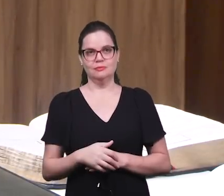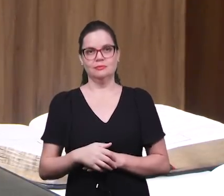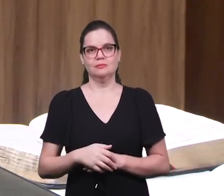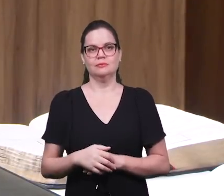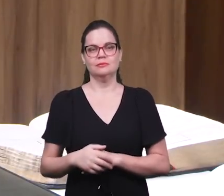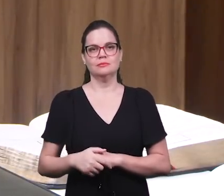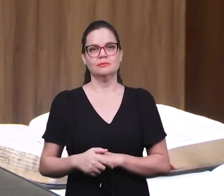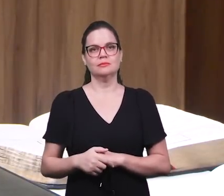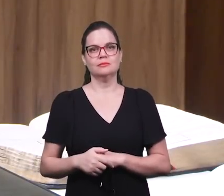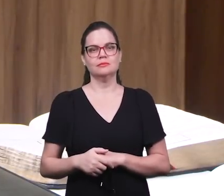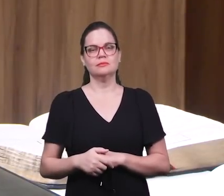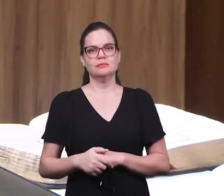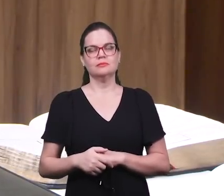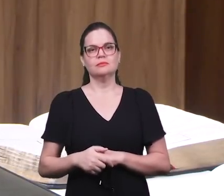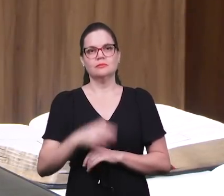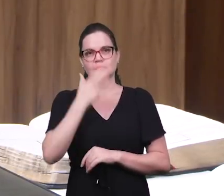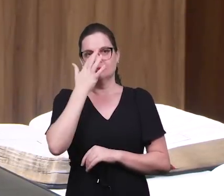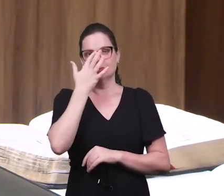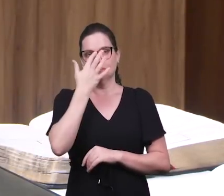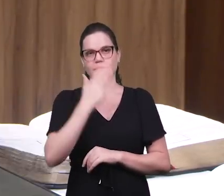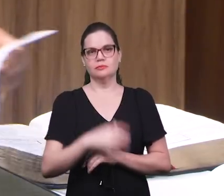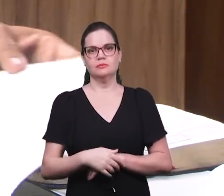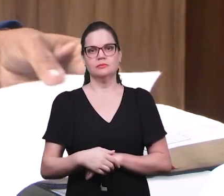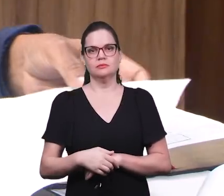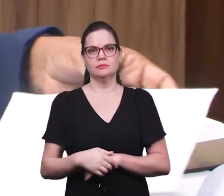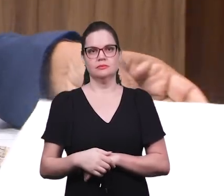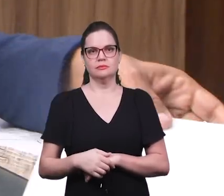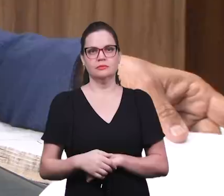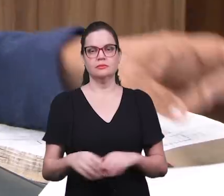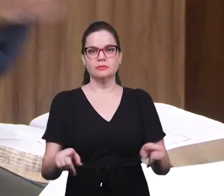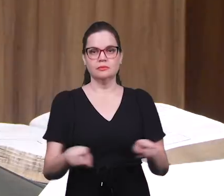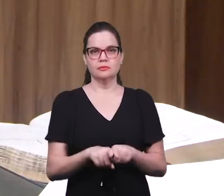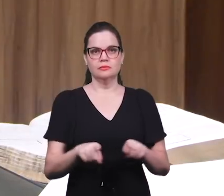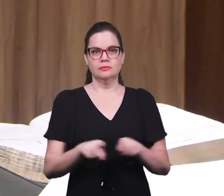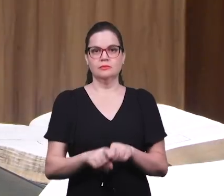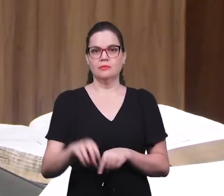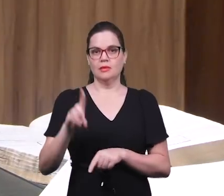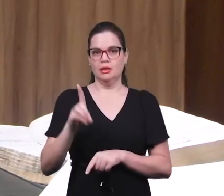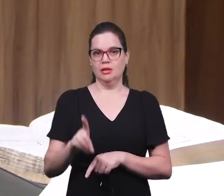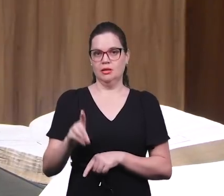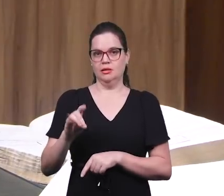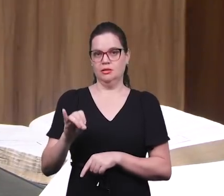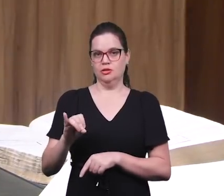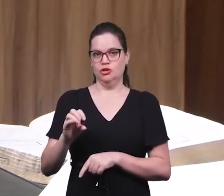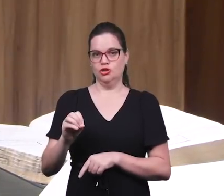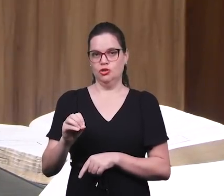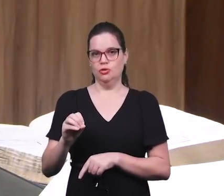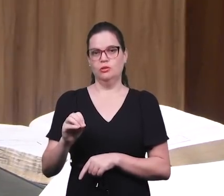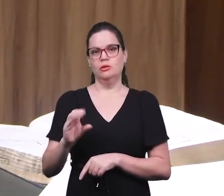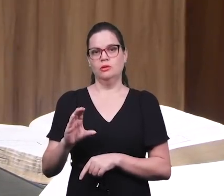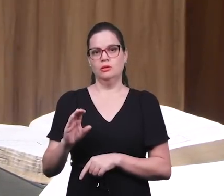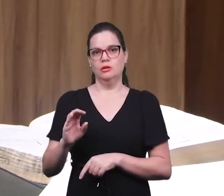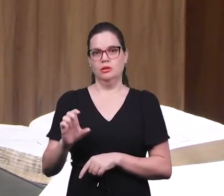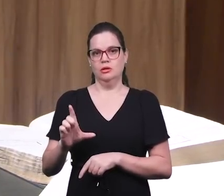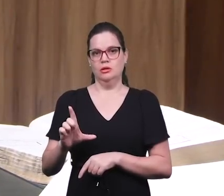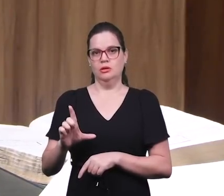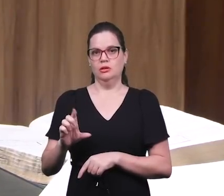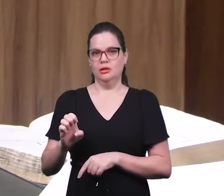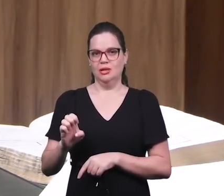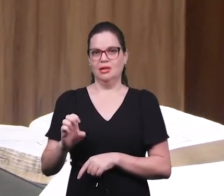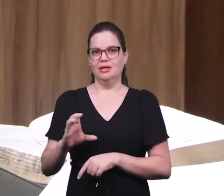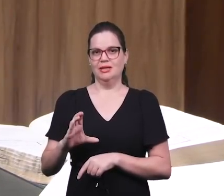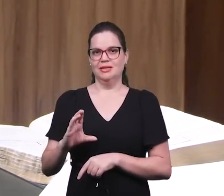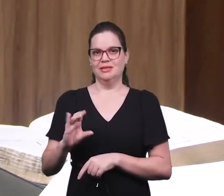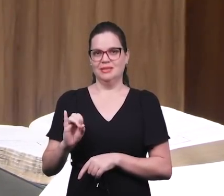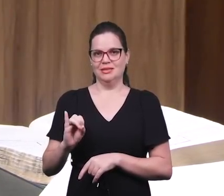Aureliano, 270, 275. Depois temos aqui o Diocleciano. Diocleciano